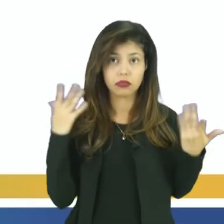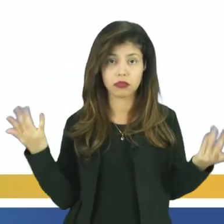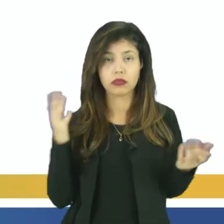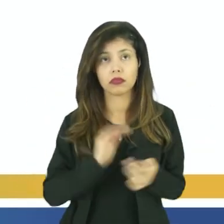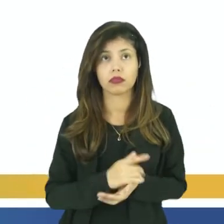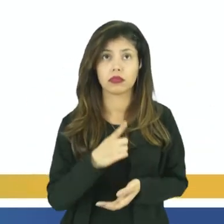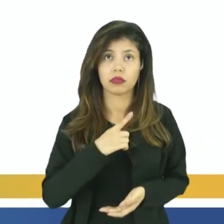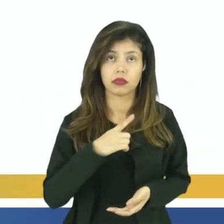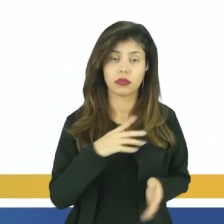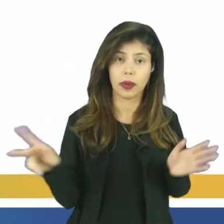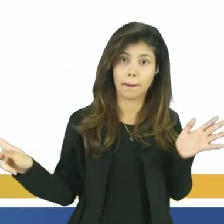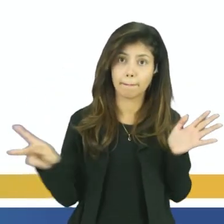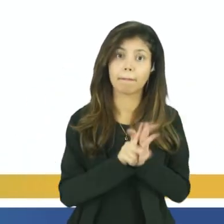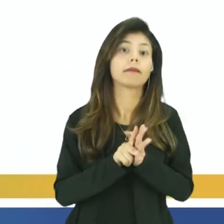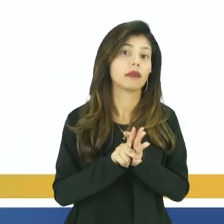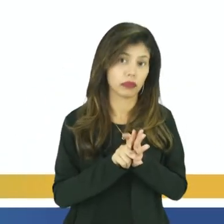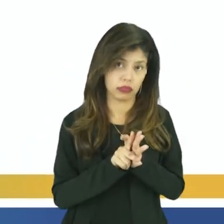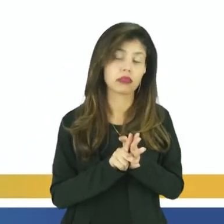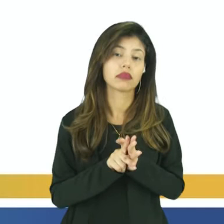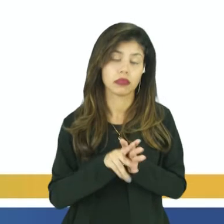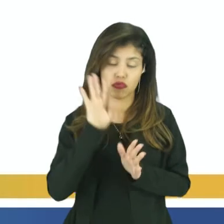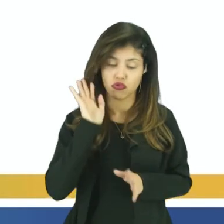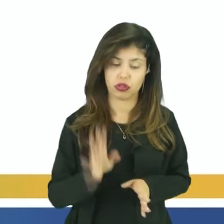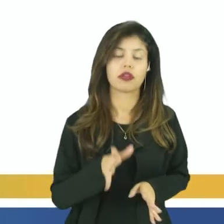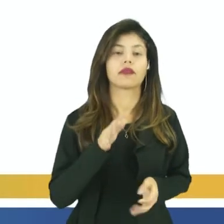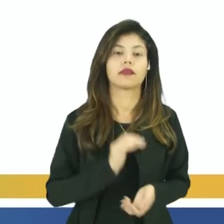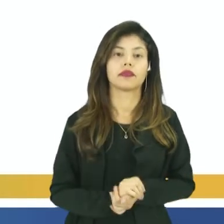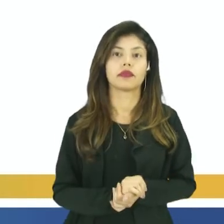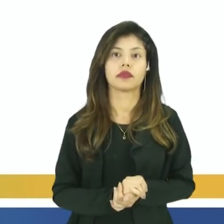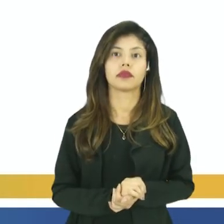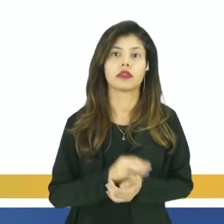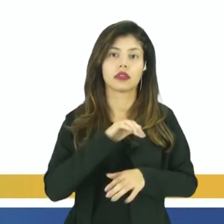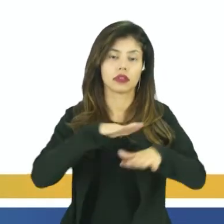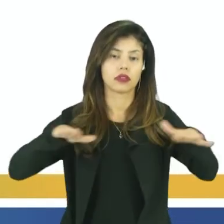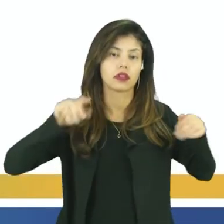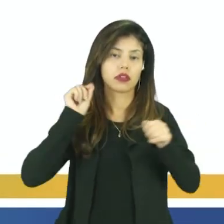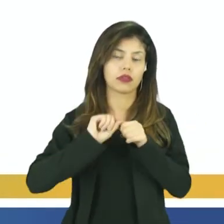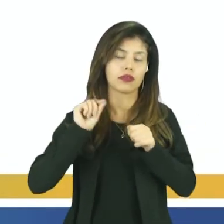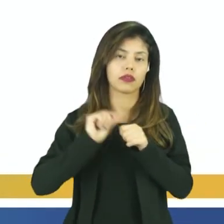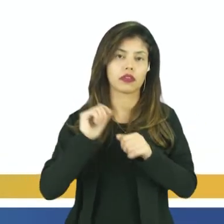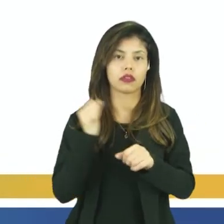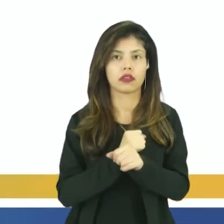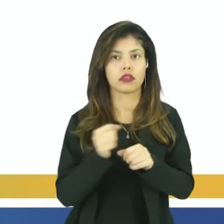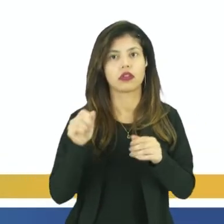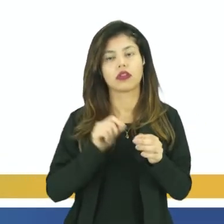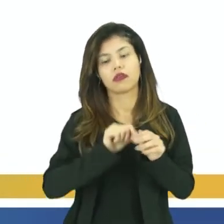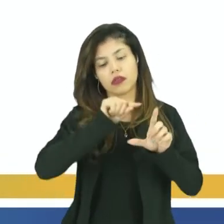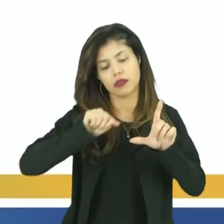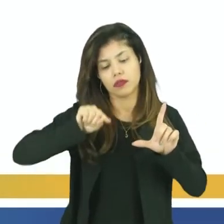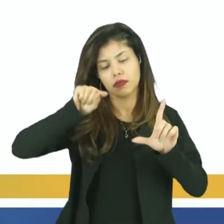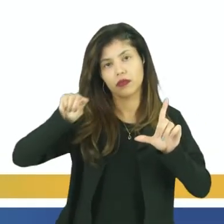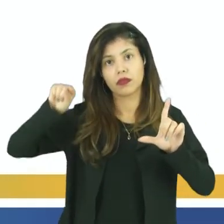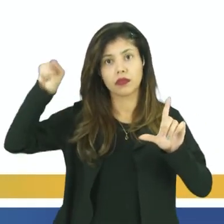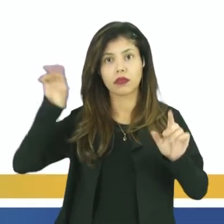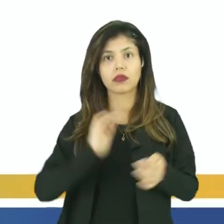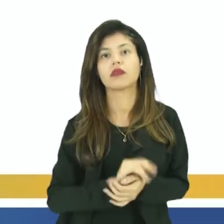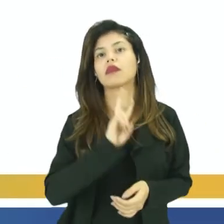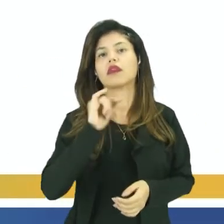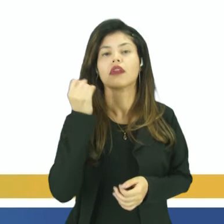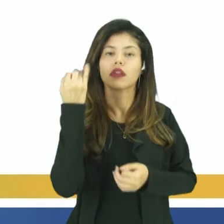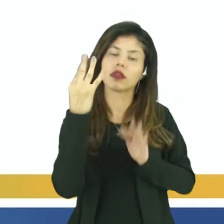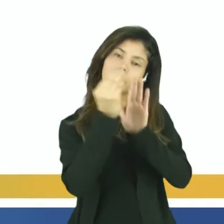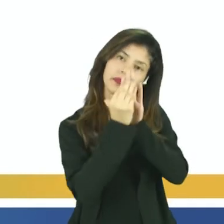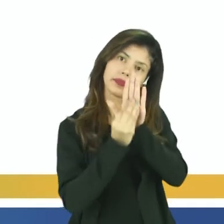tenha uma tabela pronta, na mesma planilha que se construa o gráfico. Essa tabela é que fornecerá os